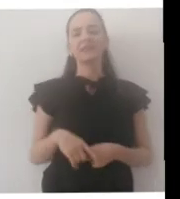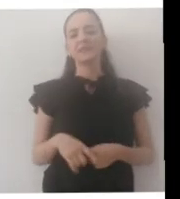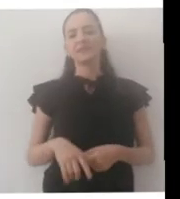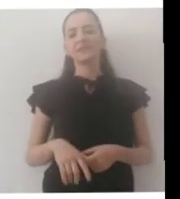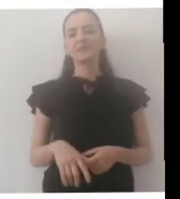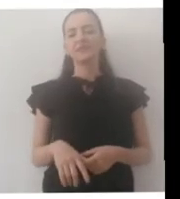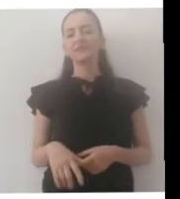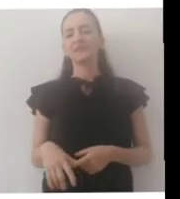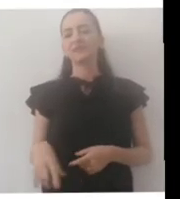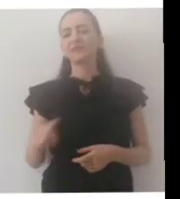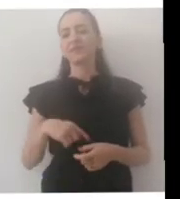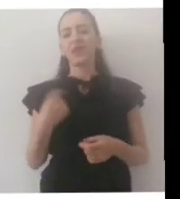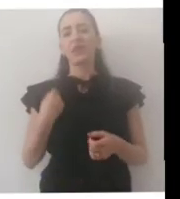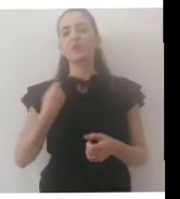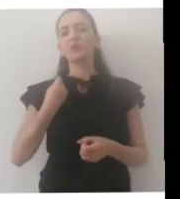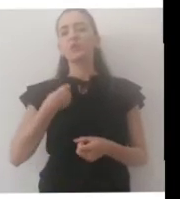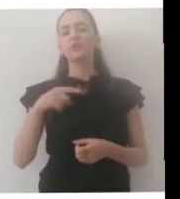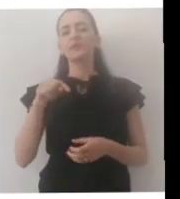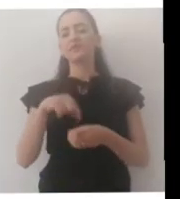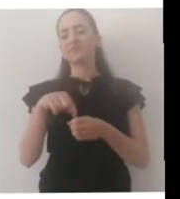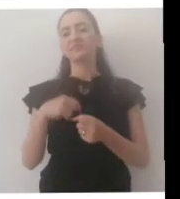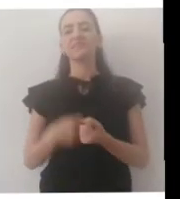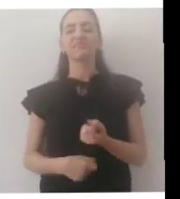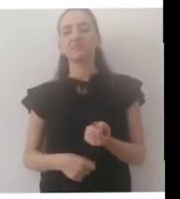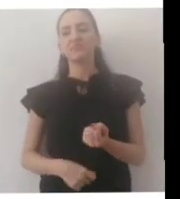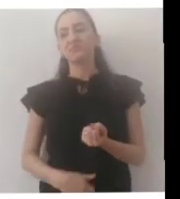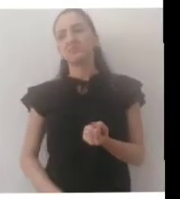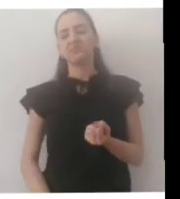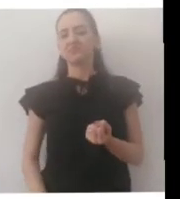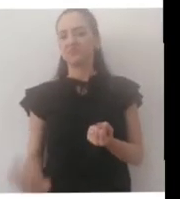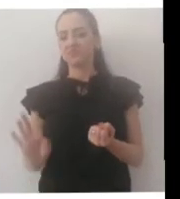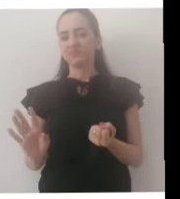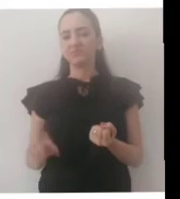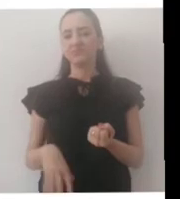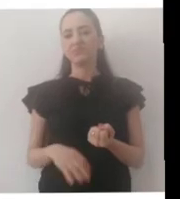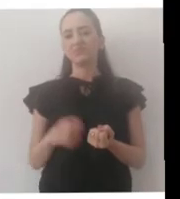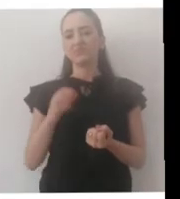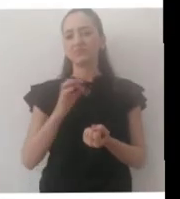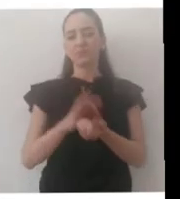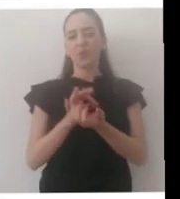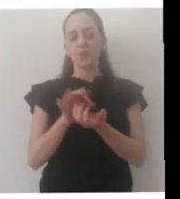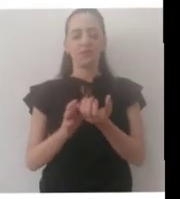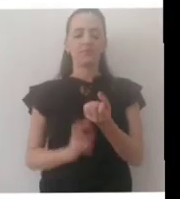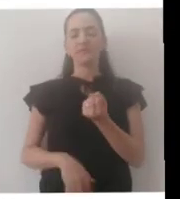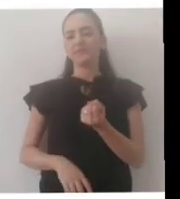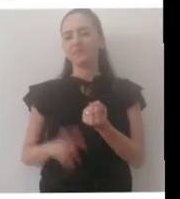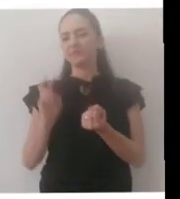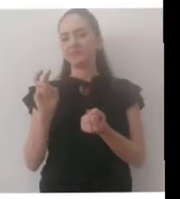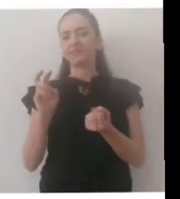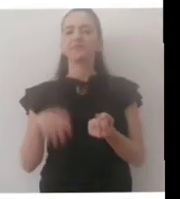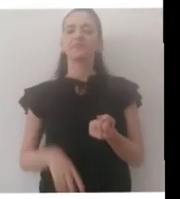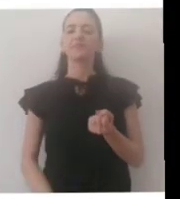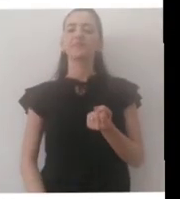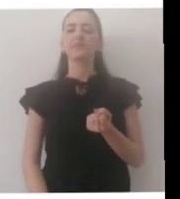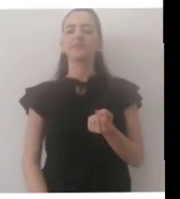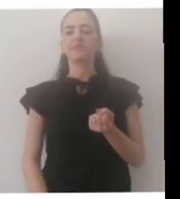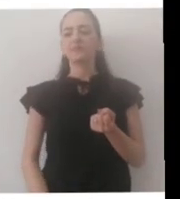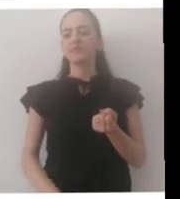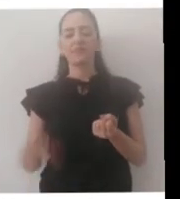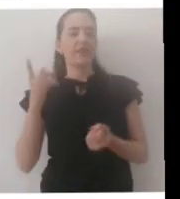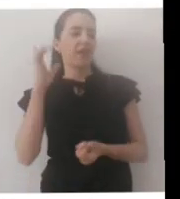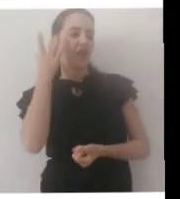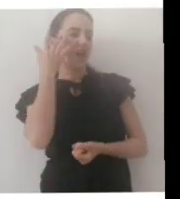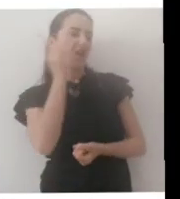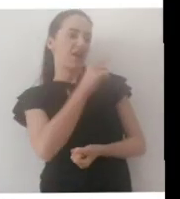também. Pega assim e diz a criança que está com um número na mão. Ou com a quantidade de bolinhas, tá? Por exemplo, com